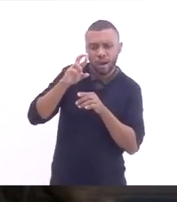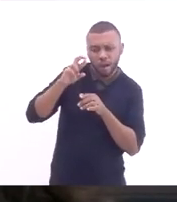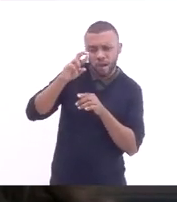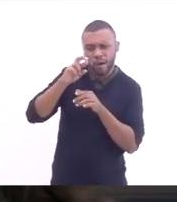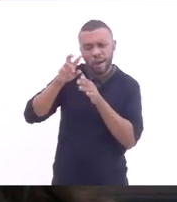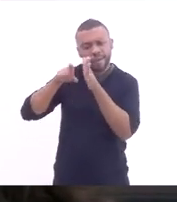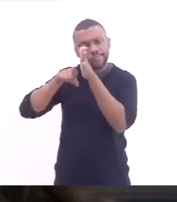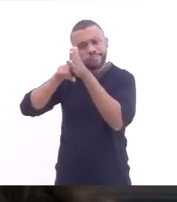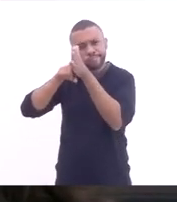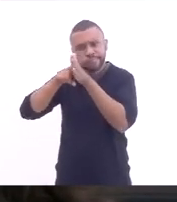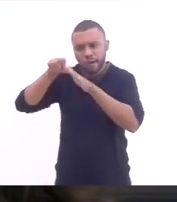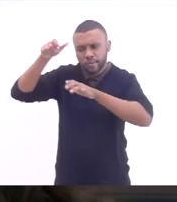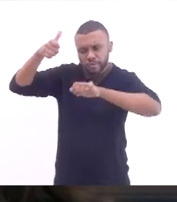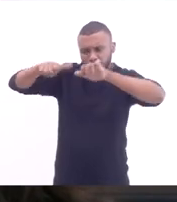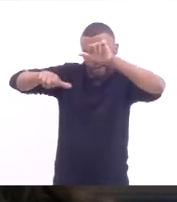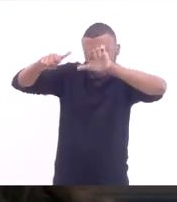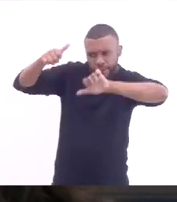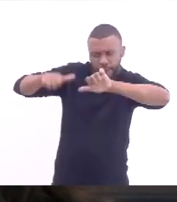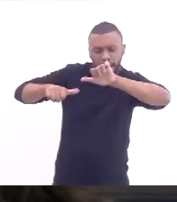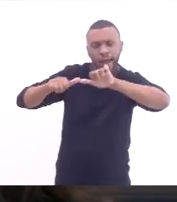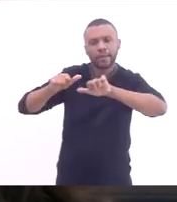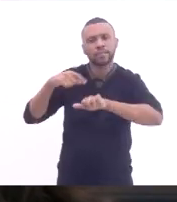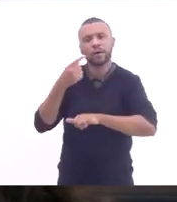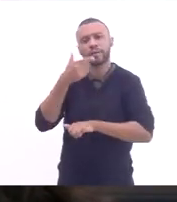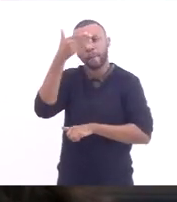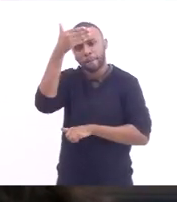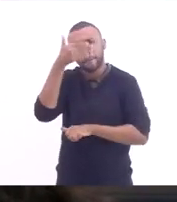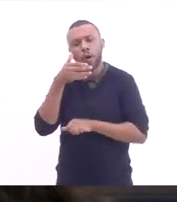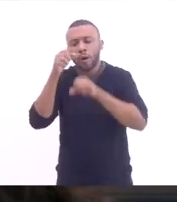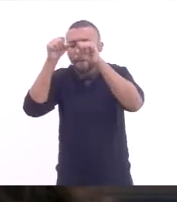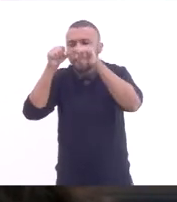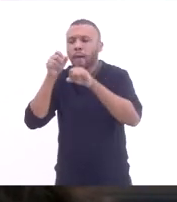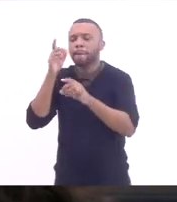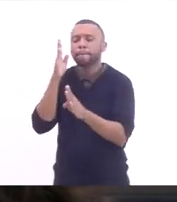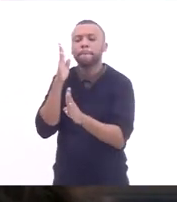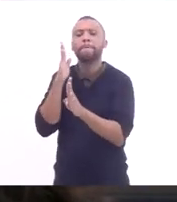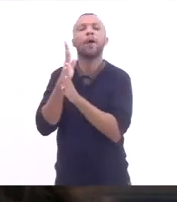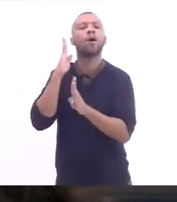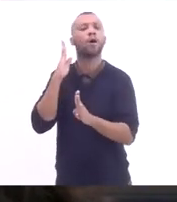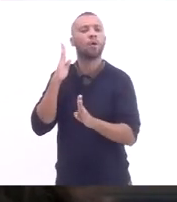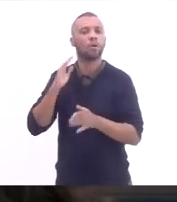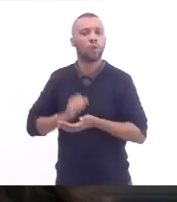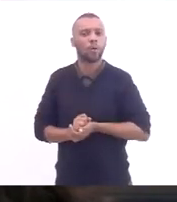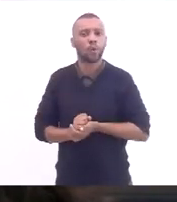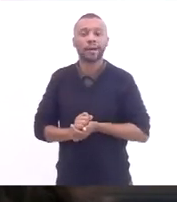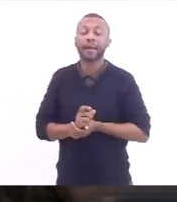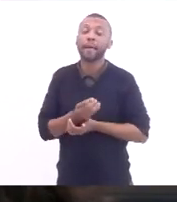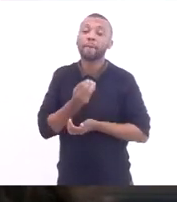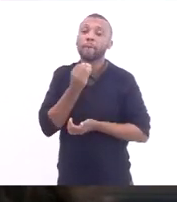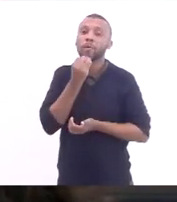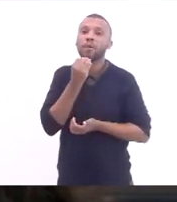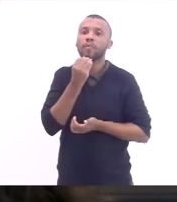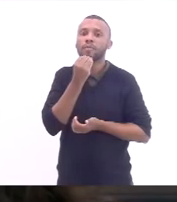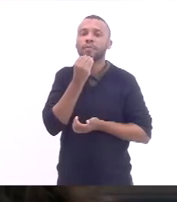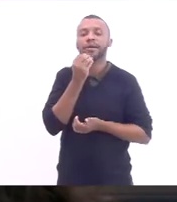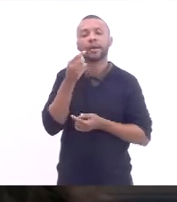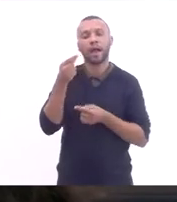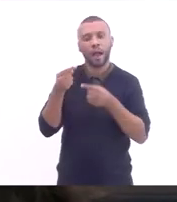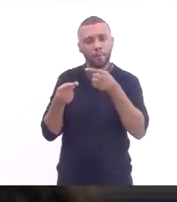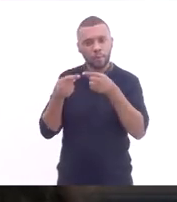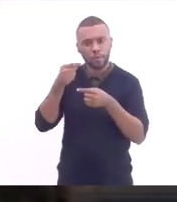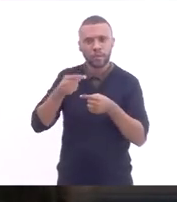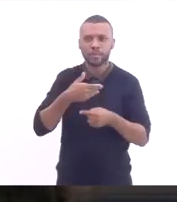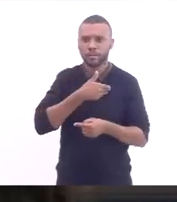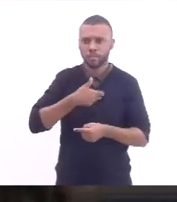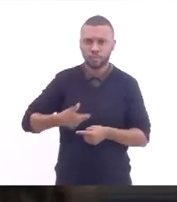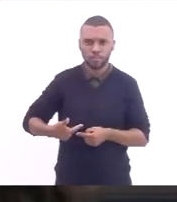nossas análises, o que nós temos verificado e identificado é que provavelmente as políticas